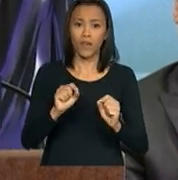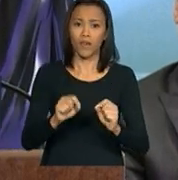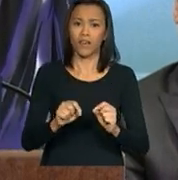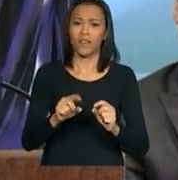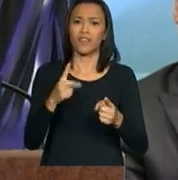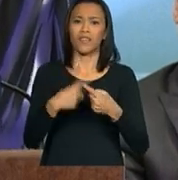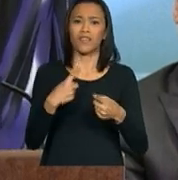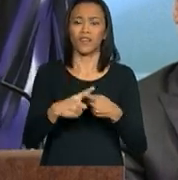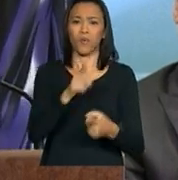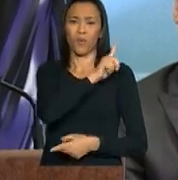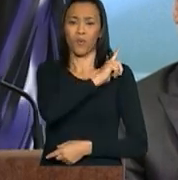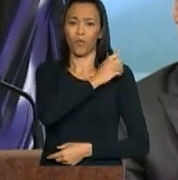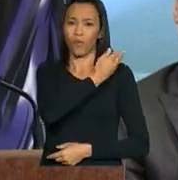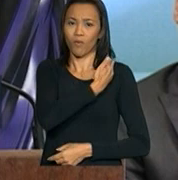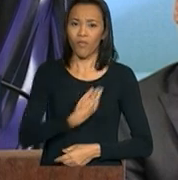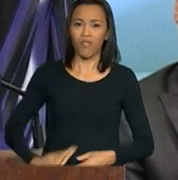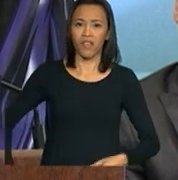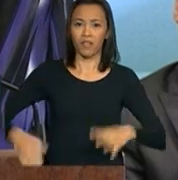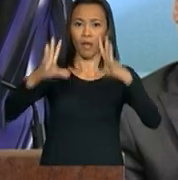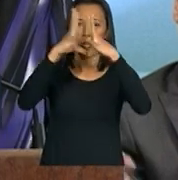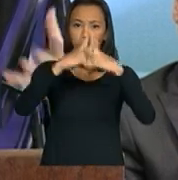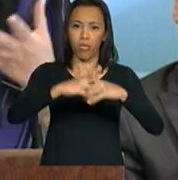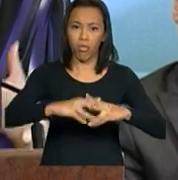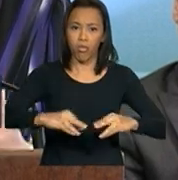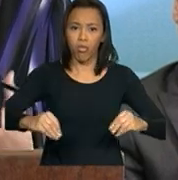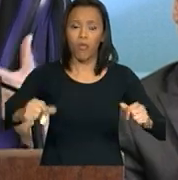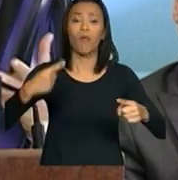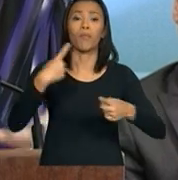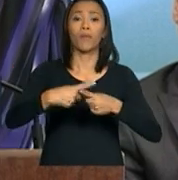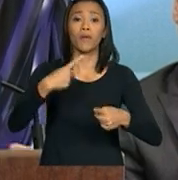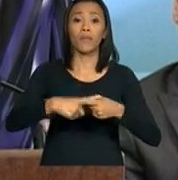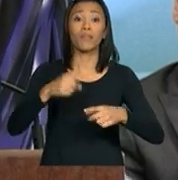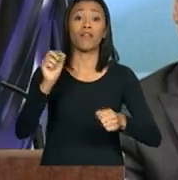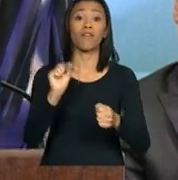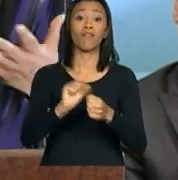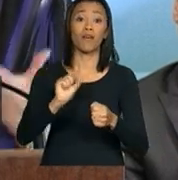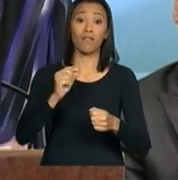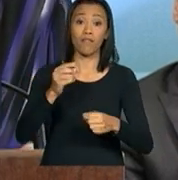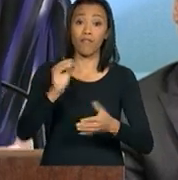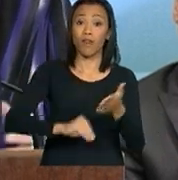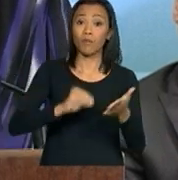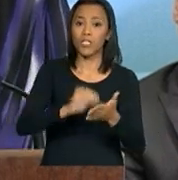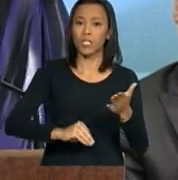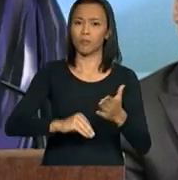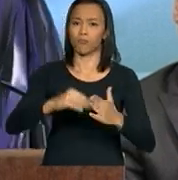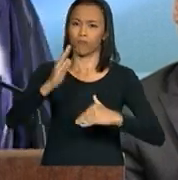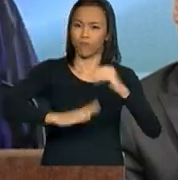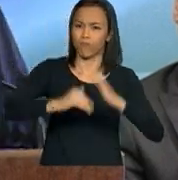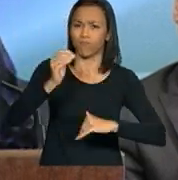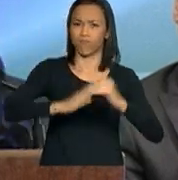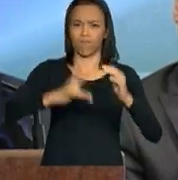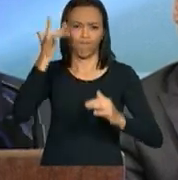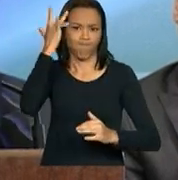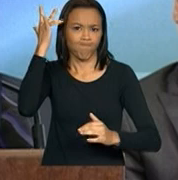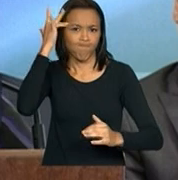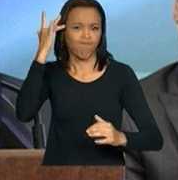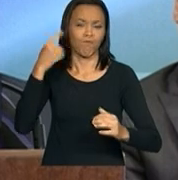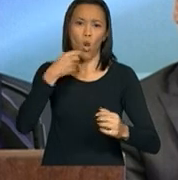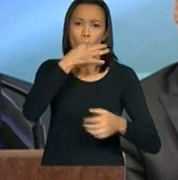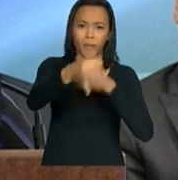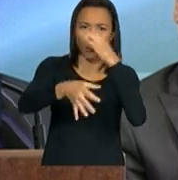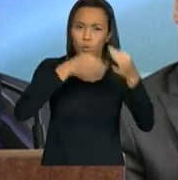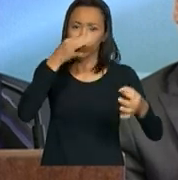da governabilidade justamente pela incapacidade de construir coalizões estáveis nós vemos